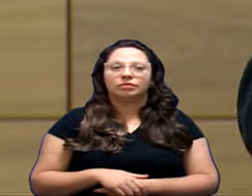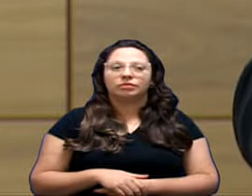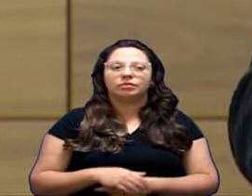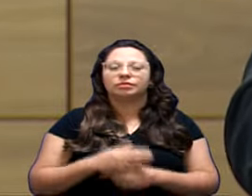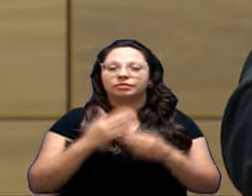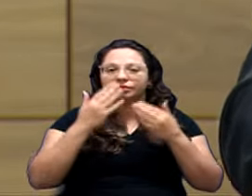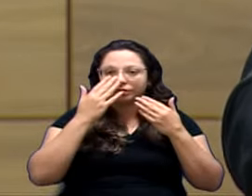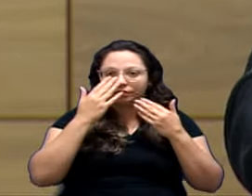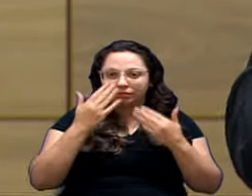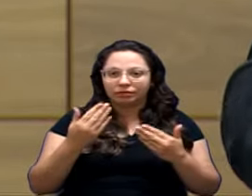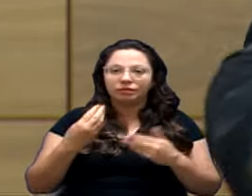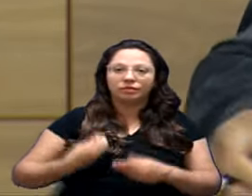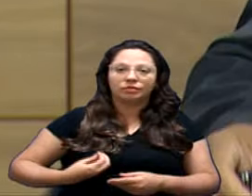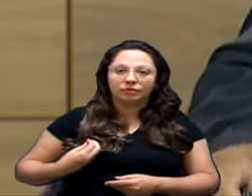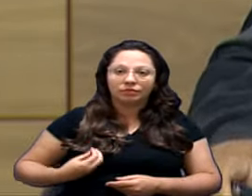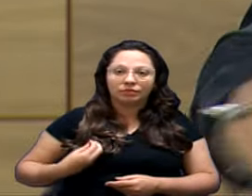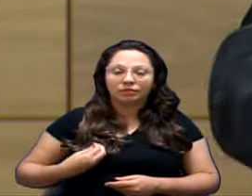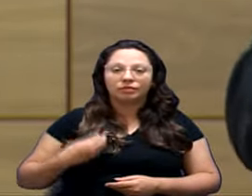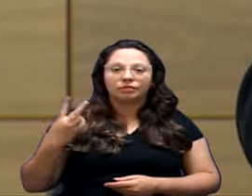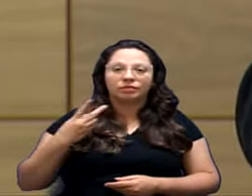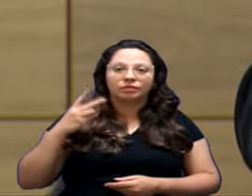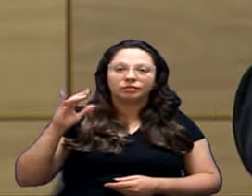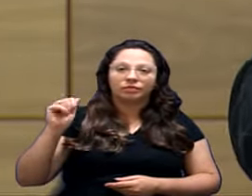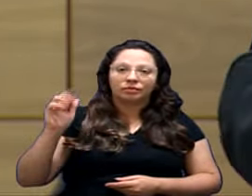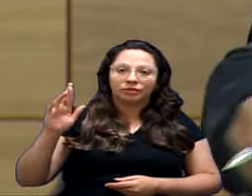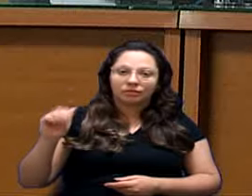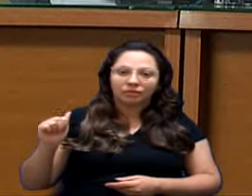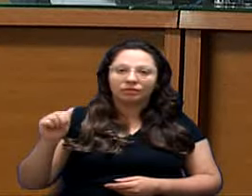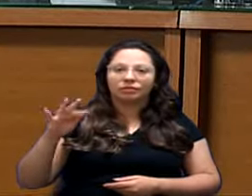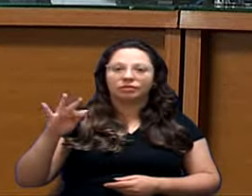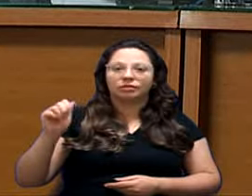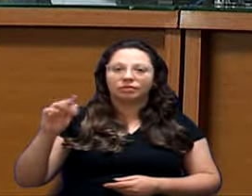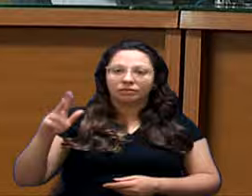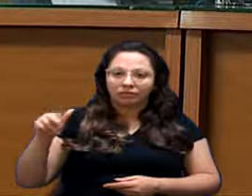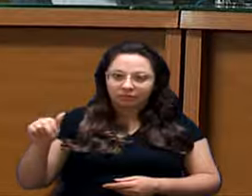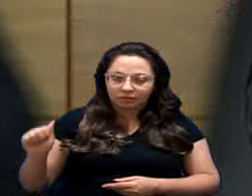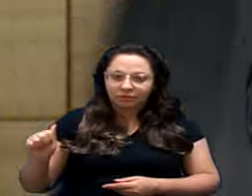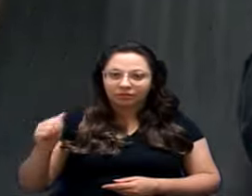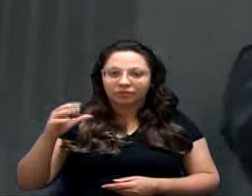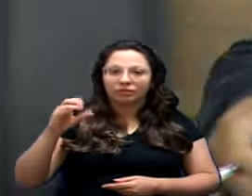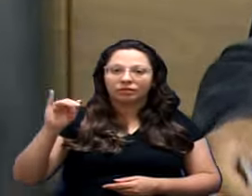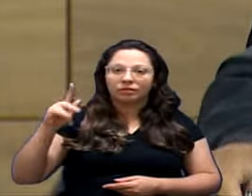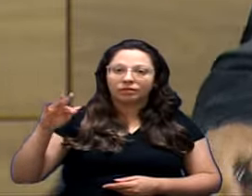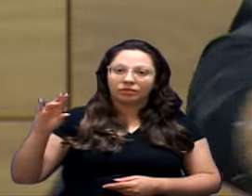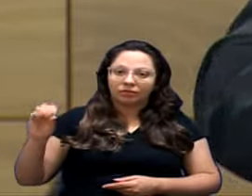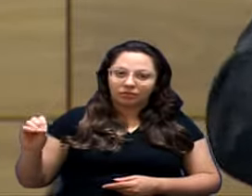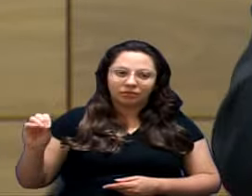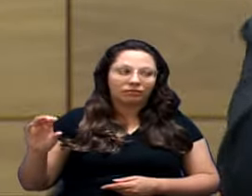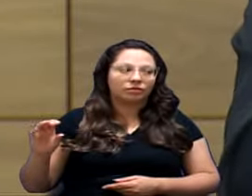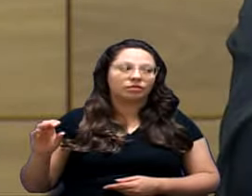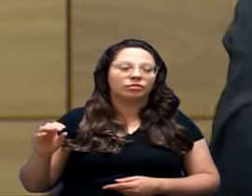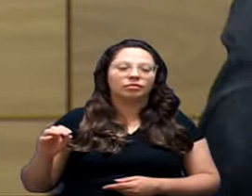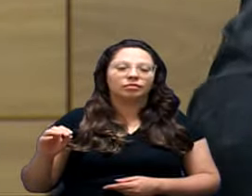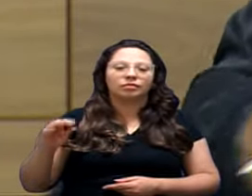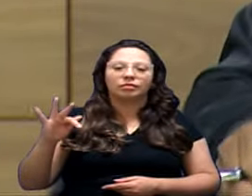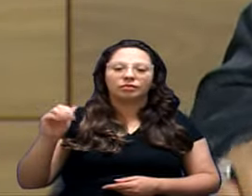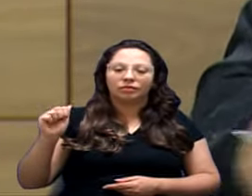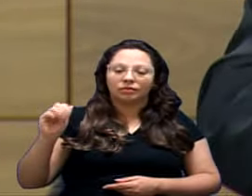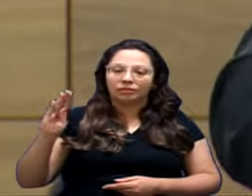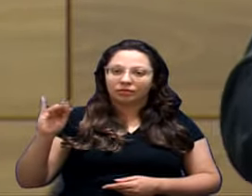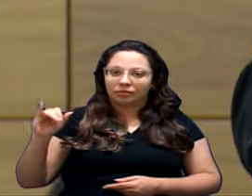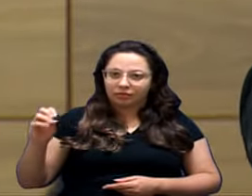vereadora vereadora iar Bernard obrigado pela presença Fernanda Garcia Cristiano Passos Fábio